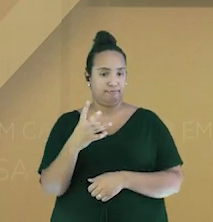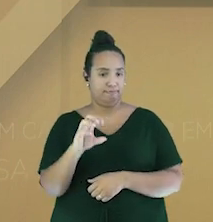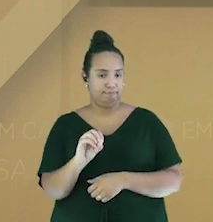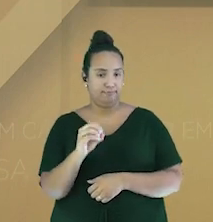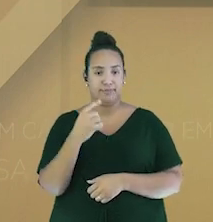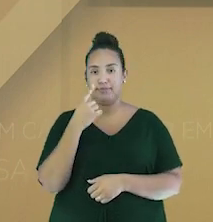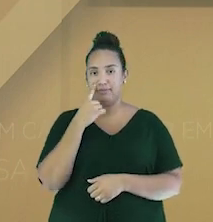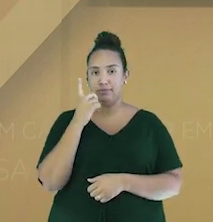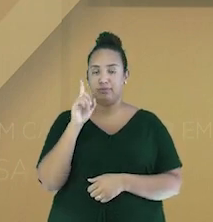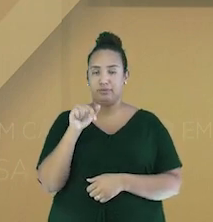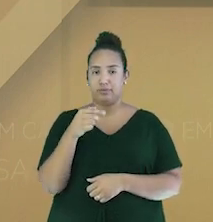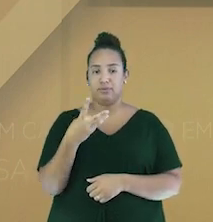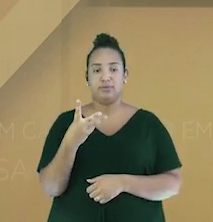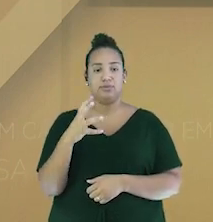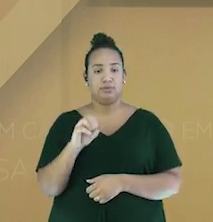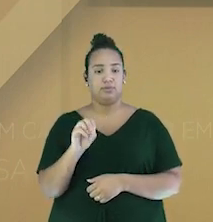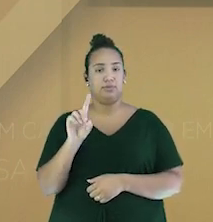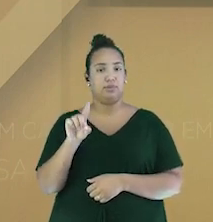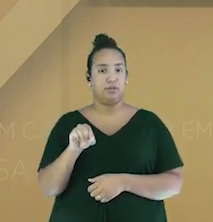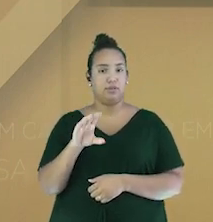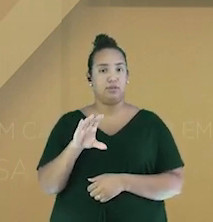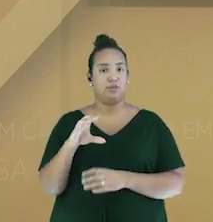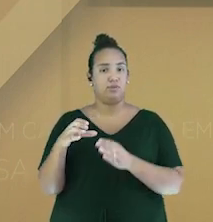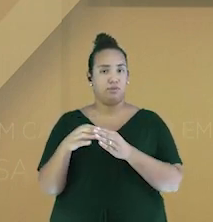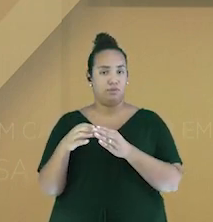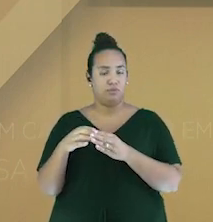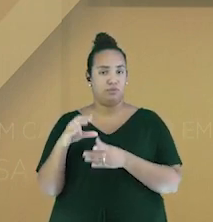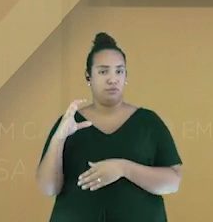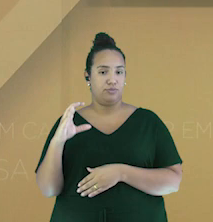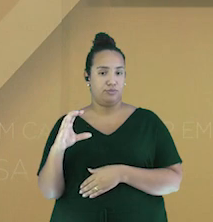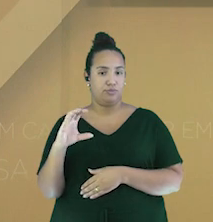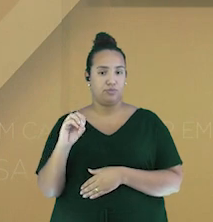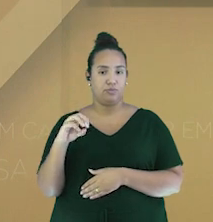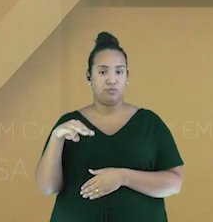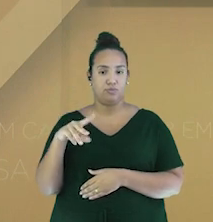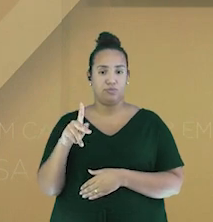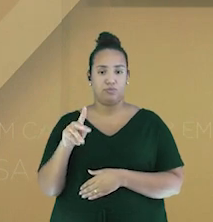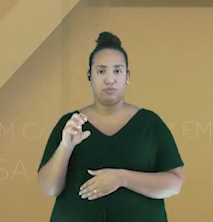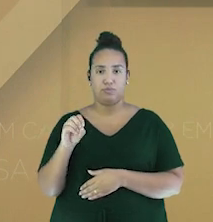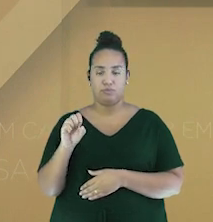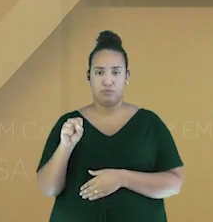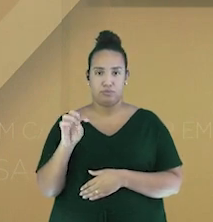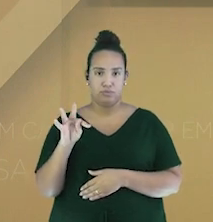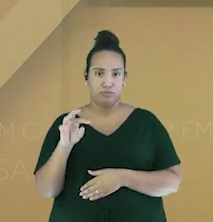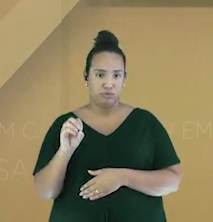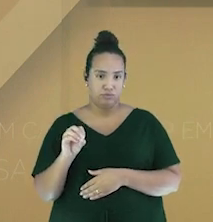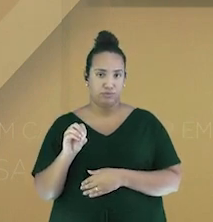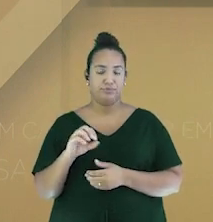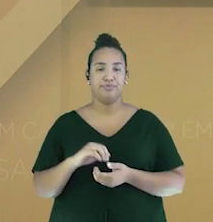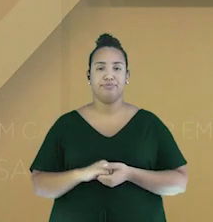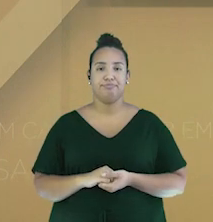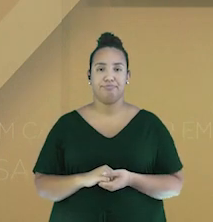que o 30 teve mais de 2 divisores. Logo, ele também é um número composto.